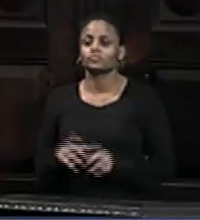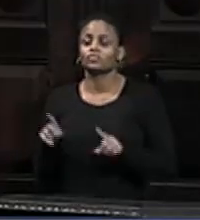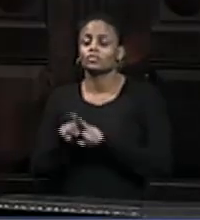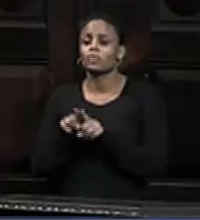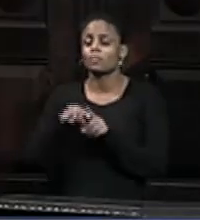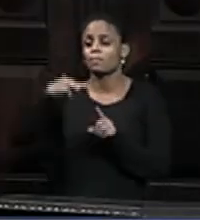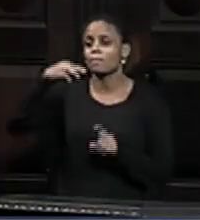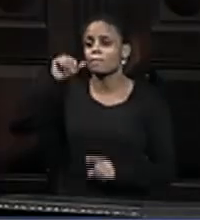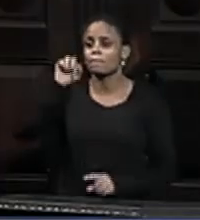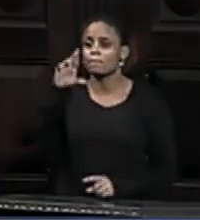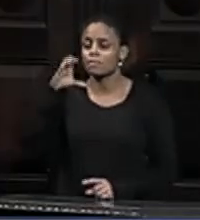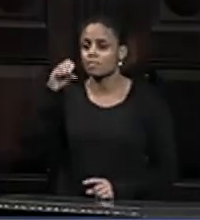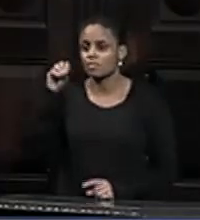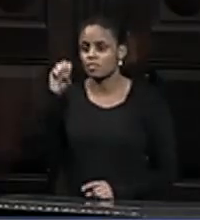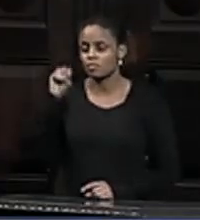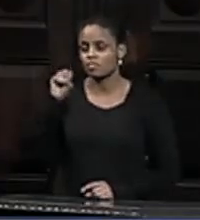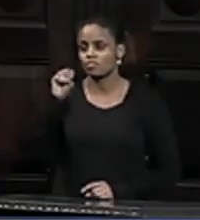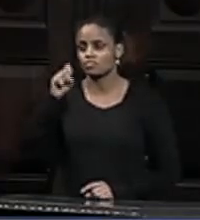Marcos Pó,